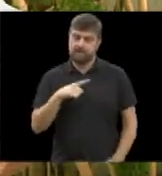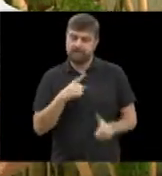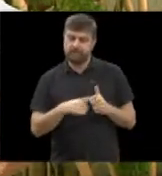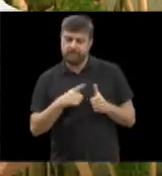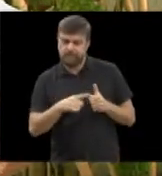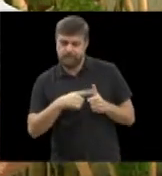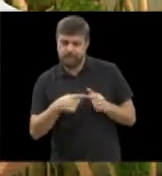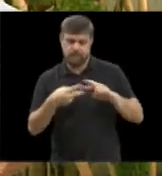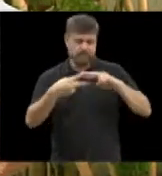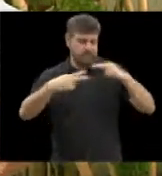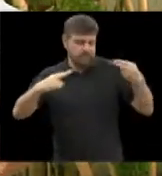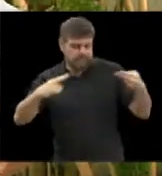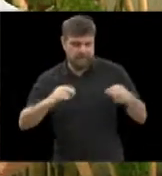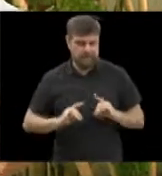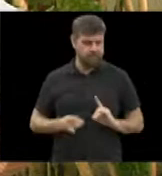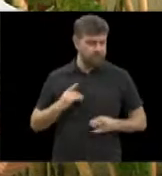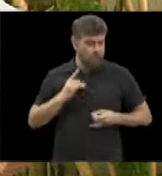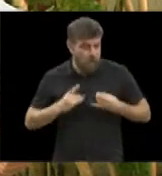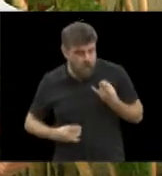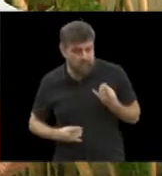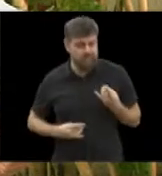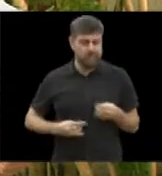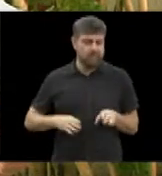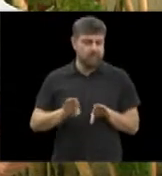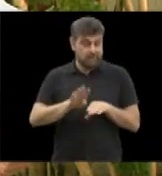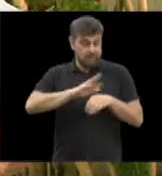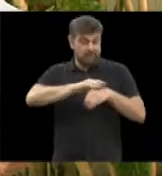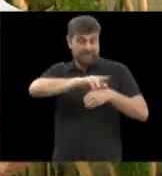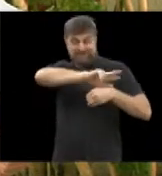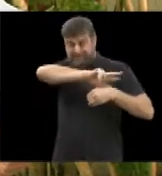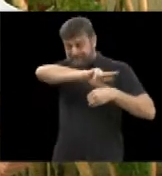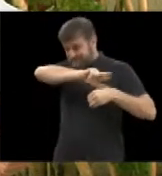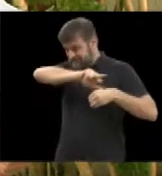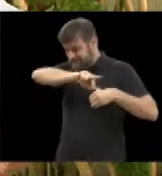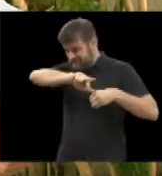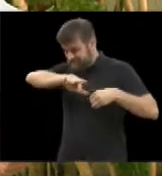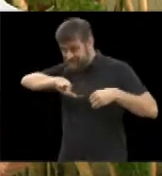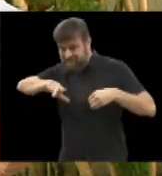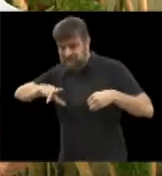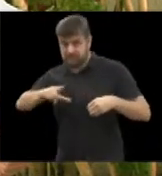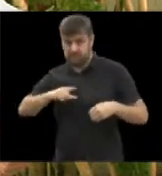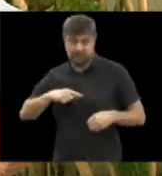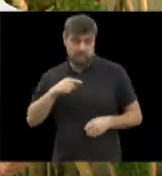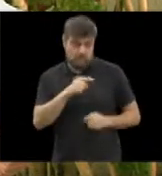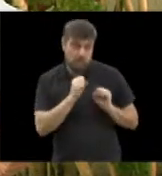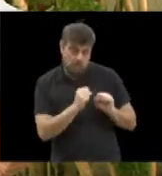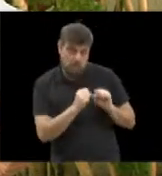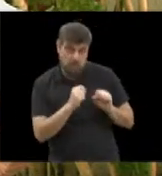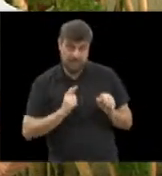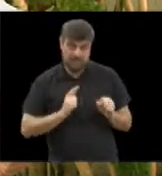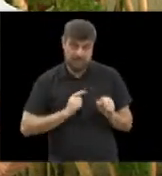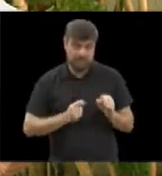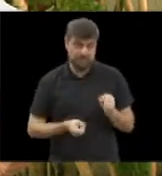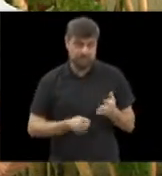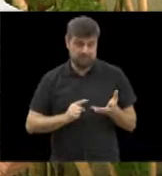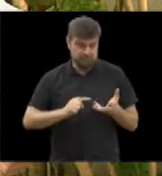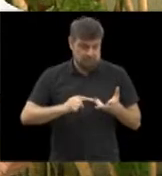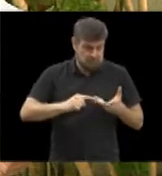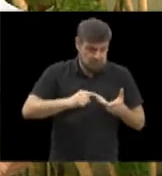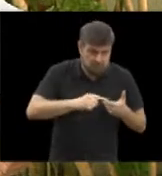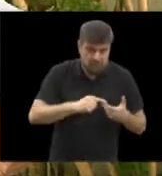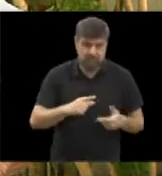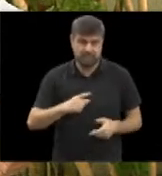problema genético, um problema hormonal, um problema imunológico, um problema canalicular, pólipo,